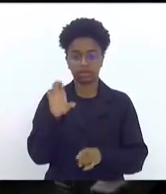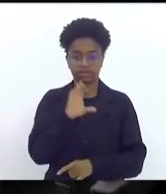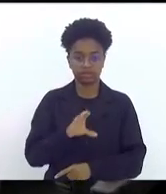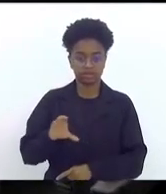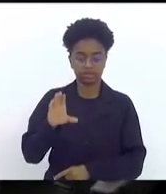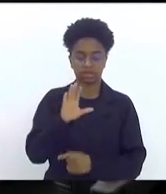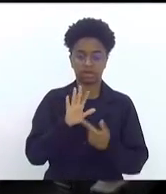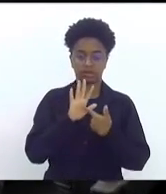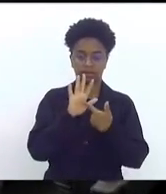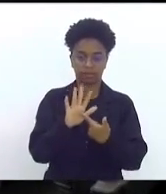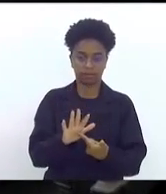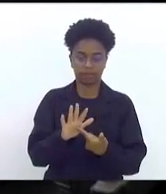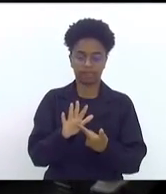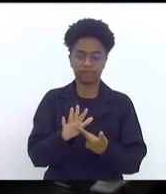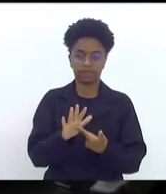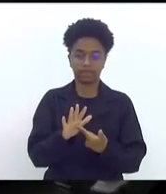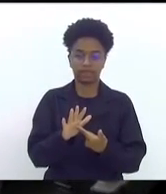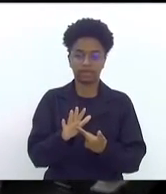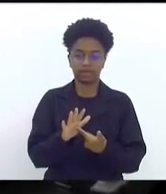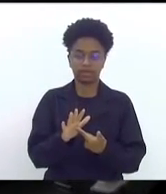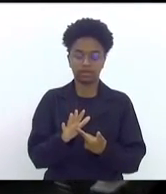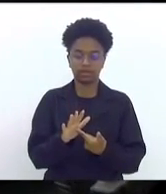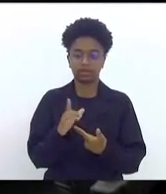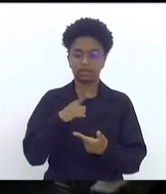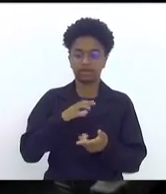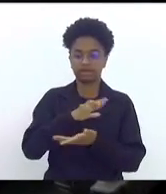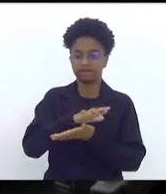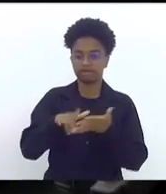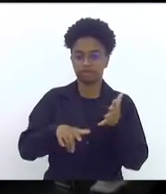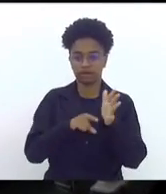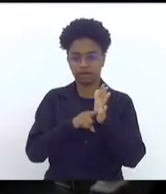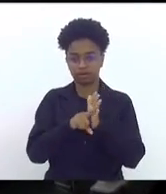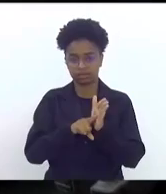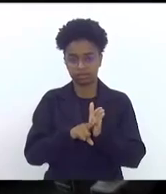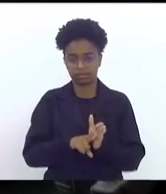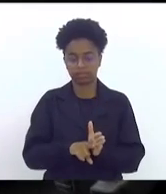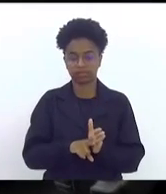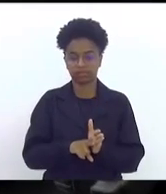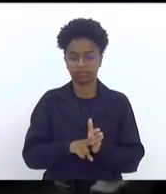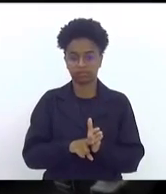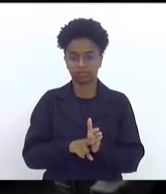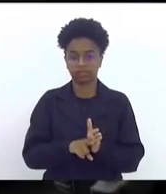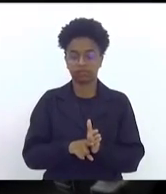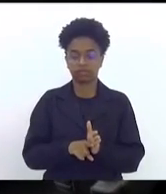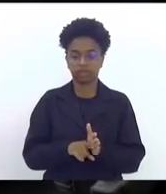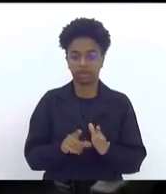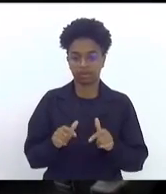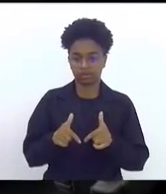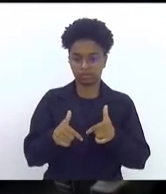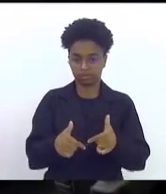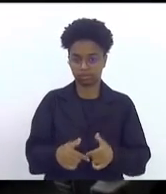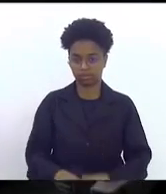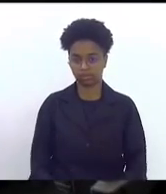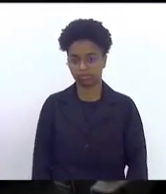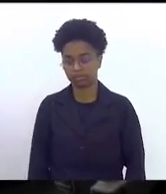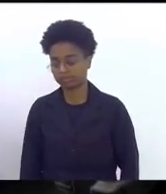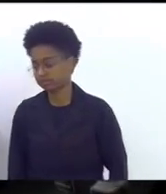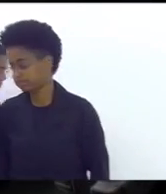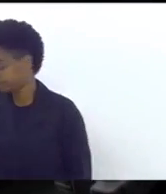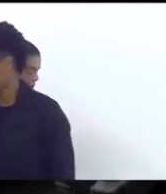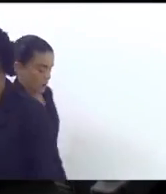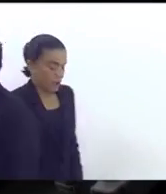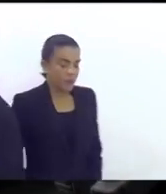com densas, rigorosas e vastas pesquisas, que práticas equivocadas, portanto, procedimentos equivocados,